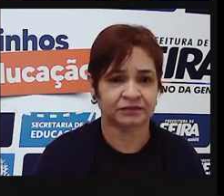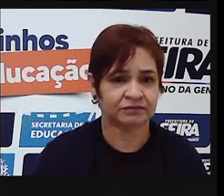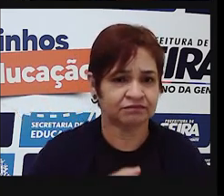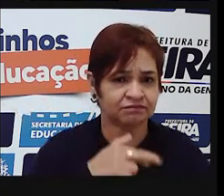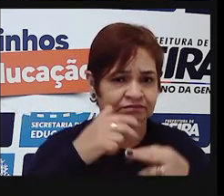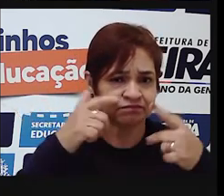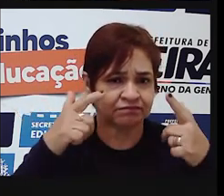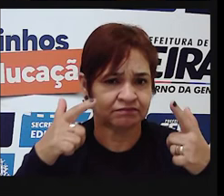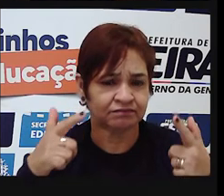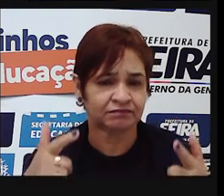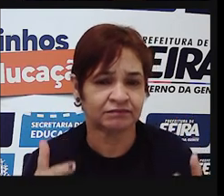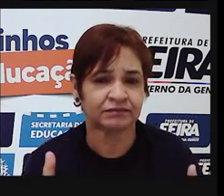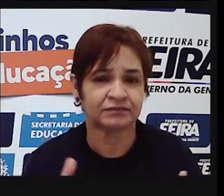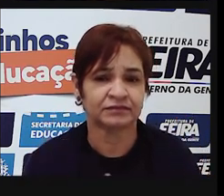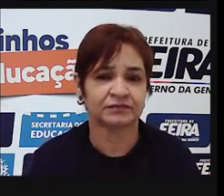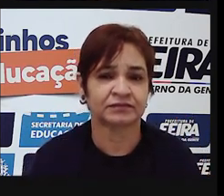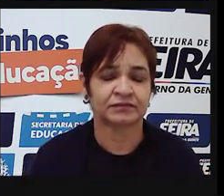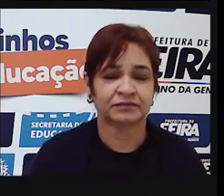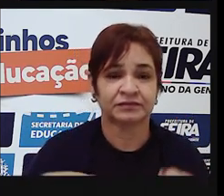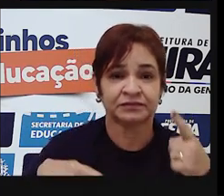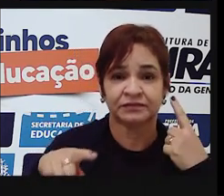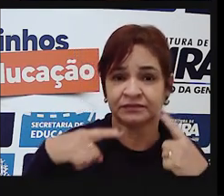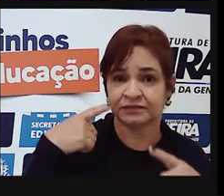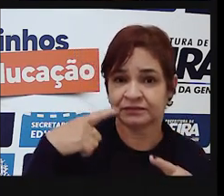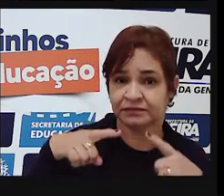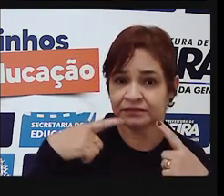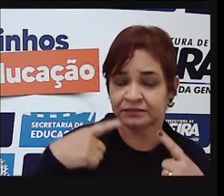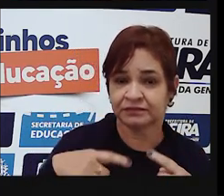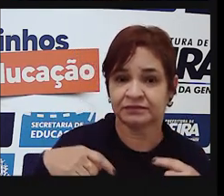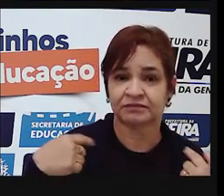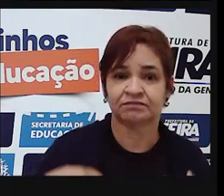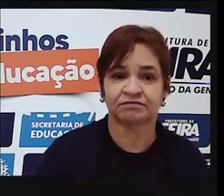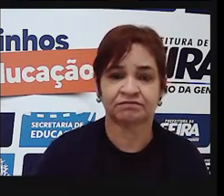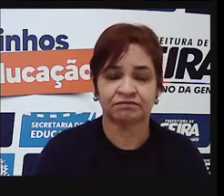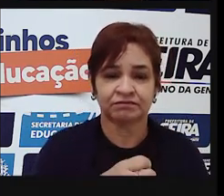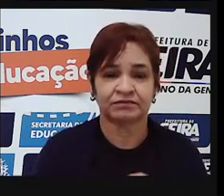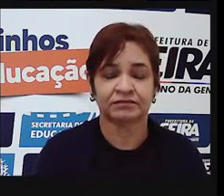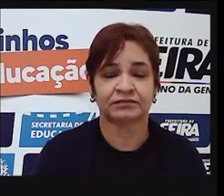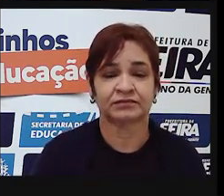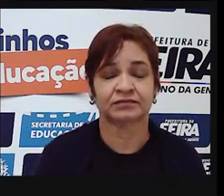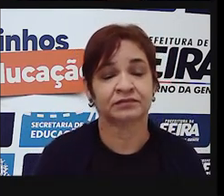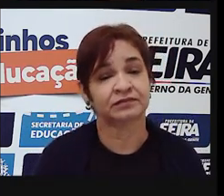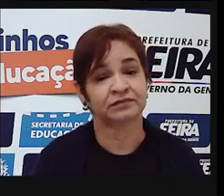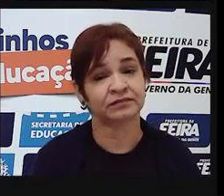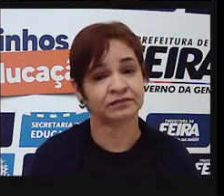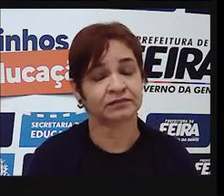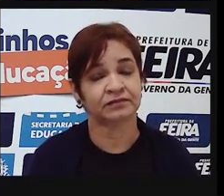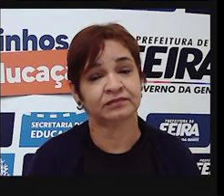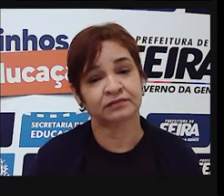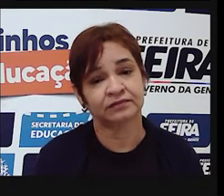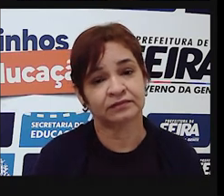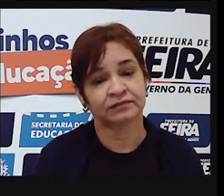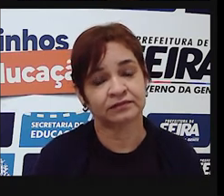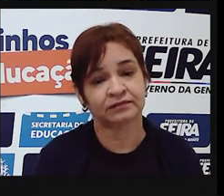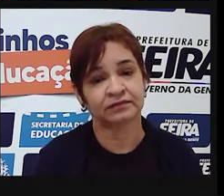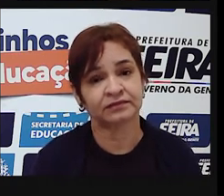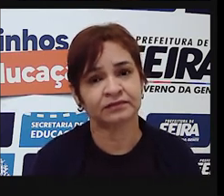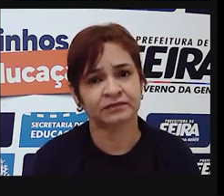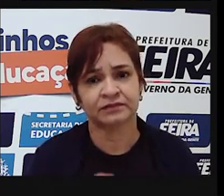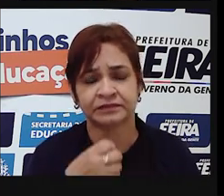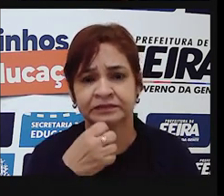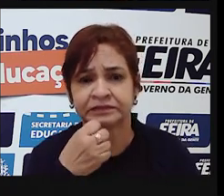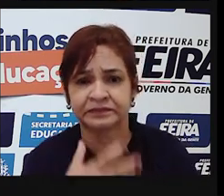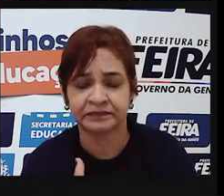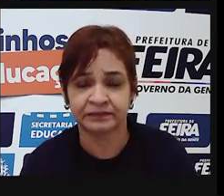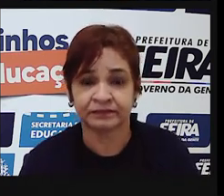15 indicações ao Grammy Latino e 3 vitórias, sendo uma como melhor álbum